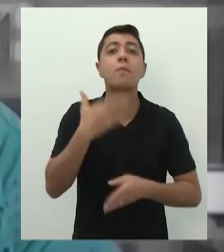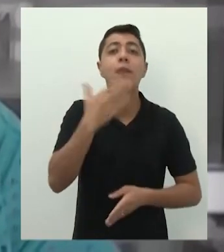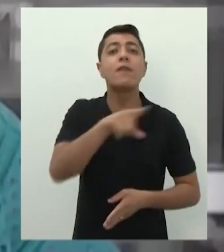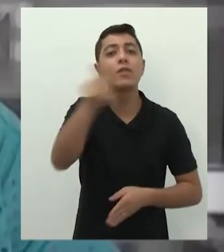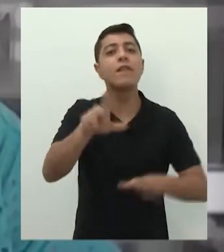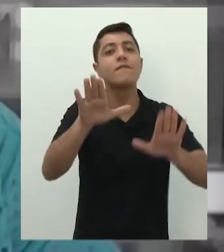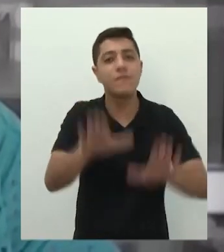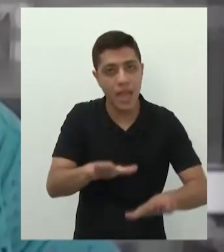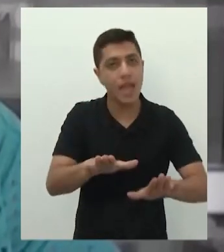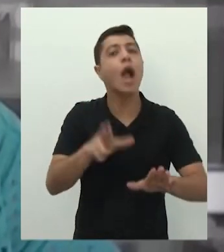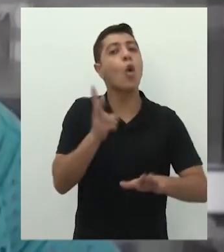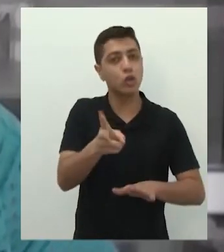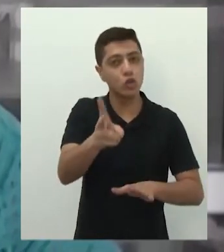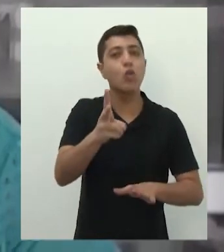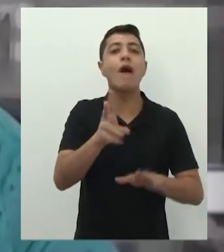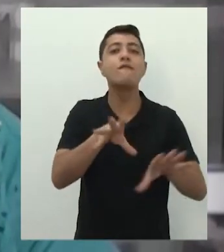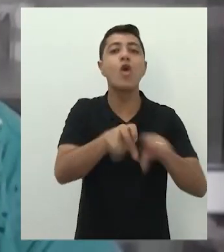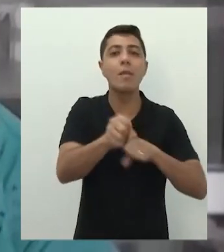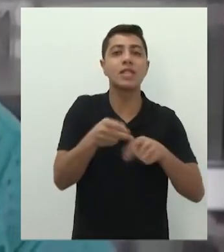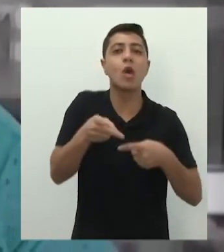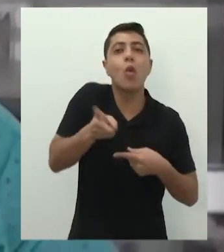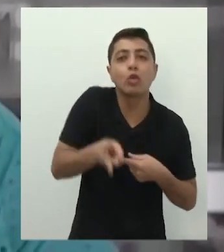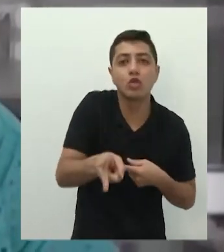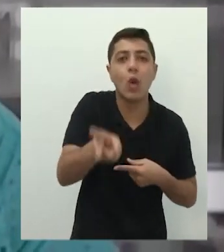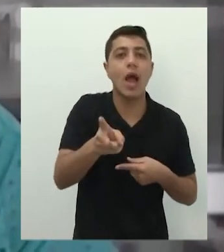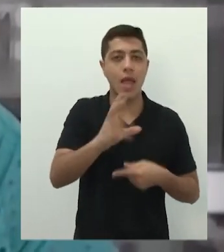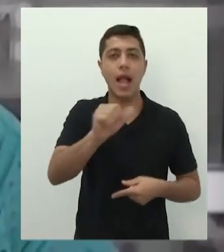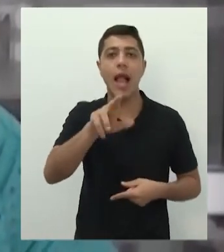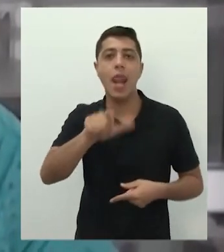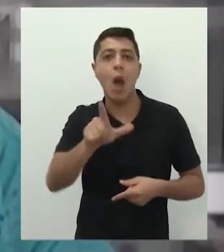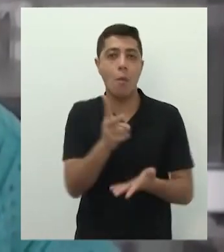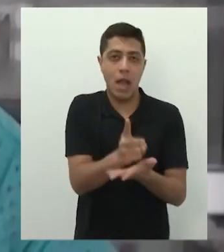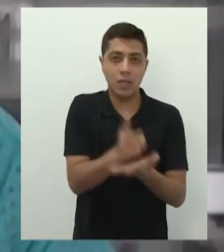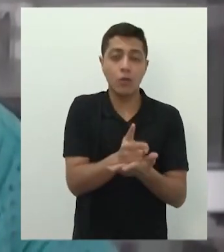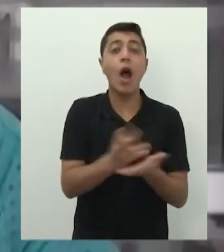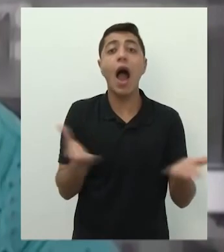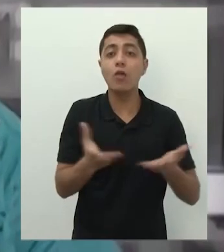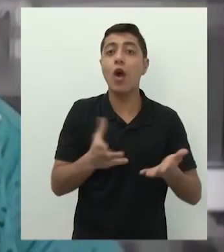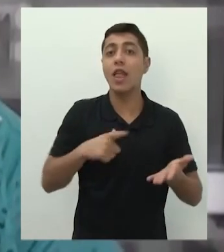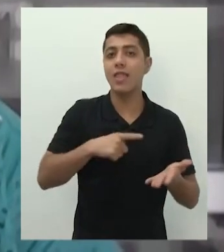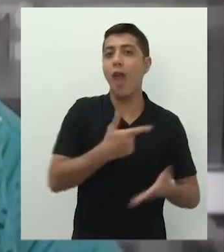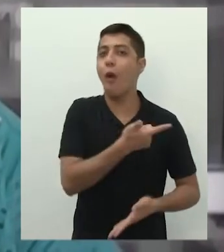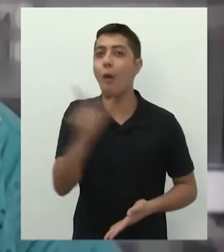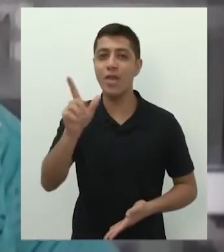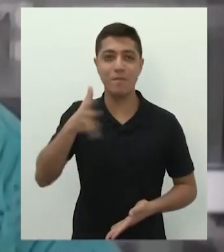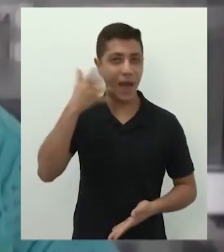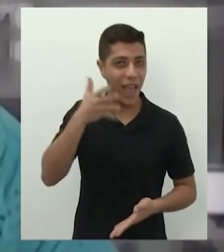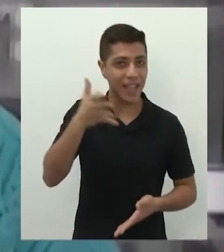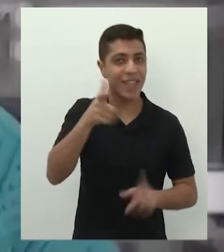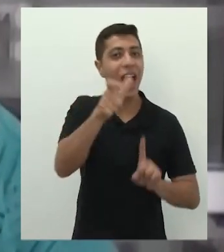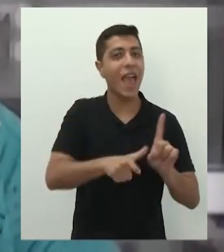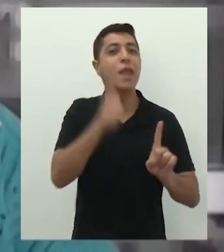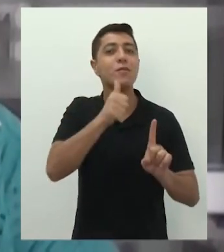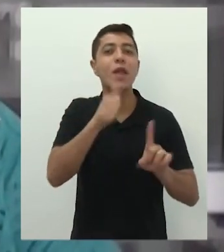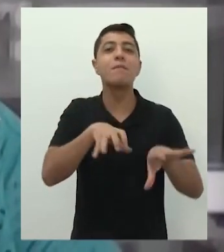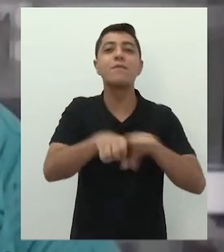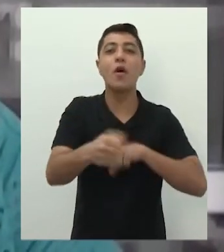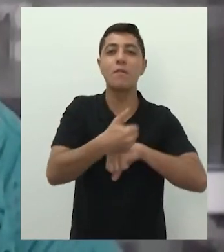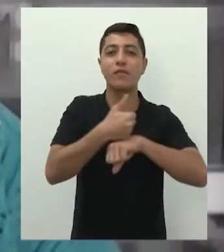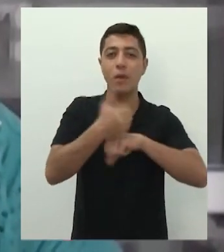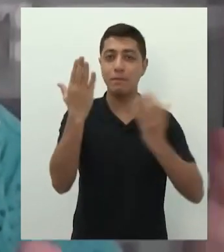Benito, maravilhoso, muito simpático, né? O pessoal até brincou comigo aqui, né? Falou assim, nossa, a Tânia ela faz tudo. Mas